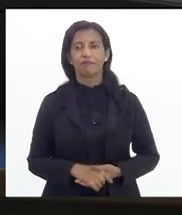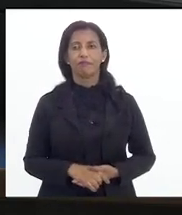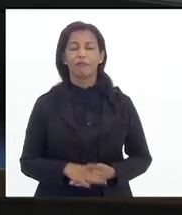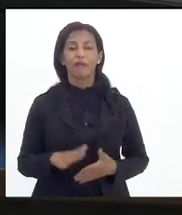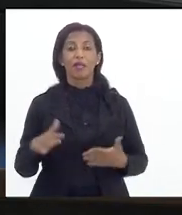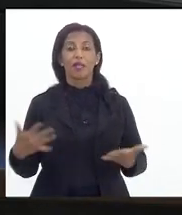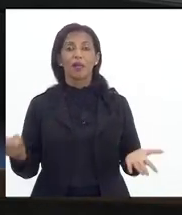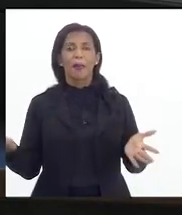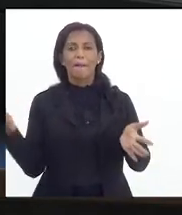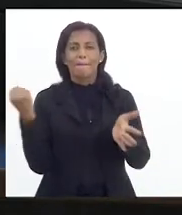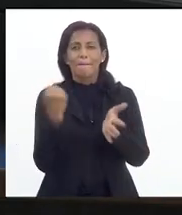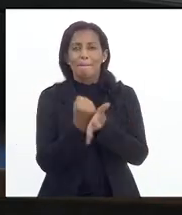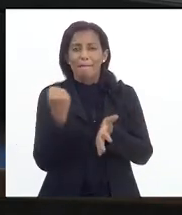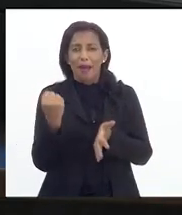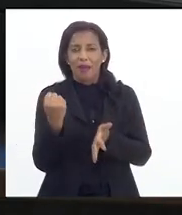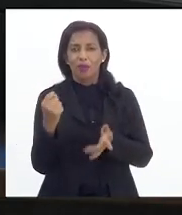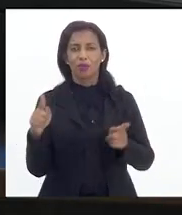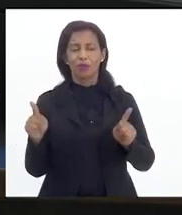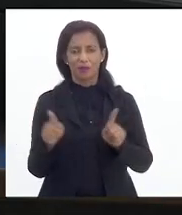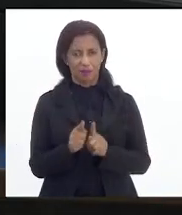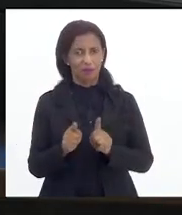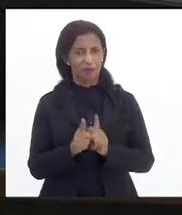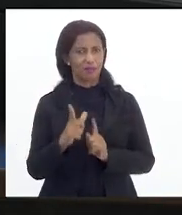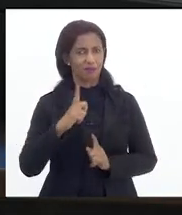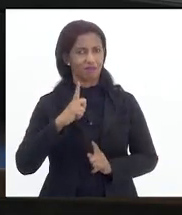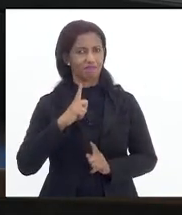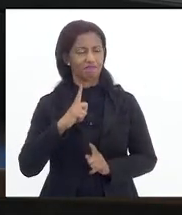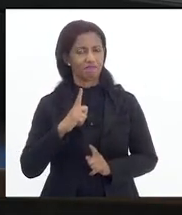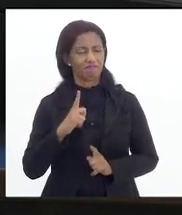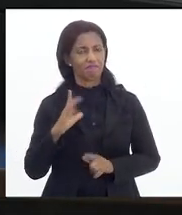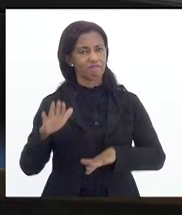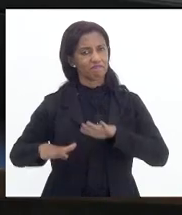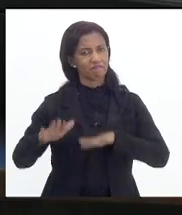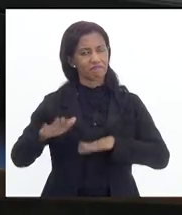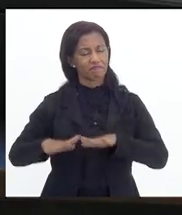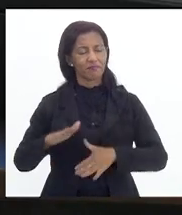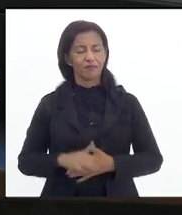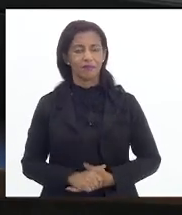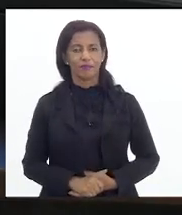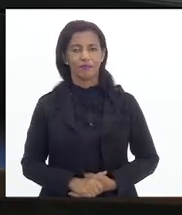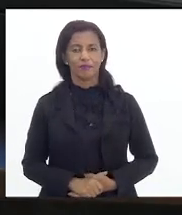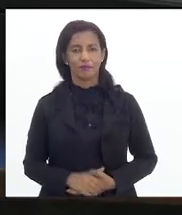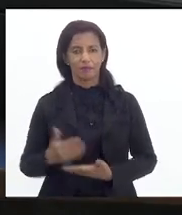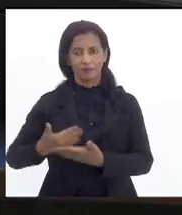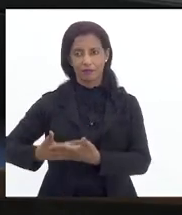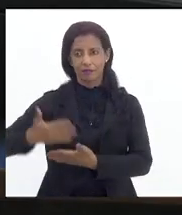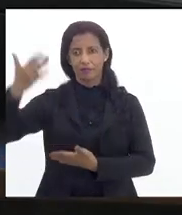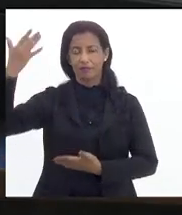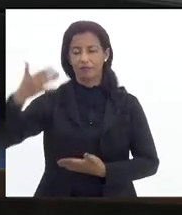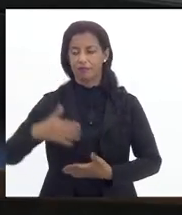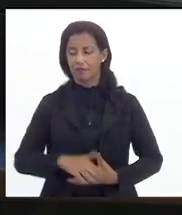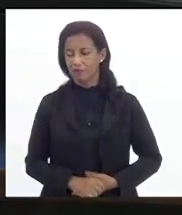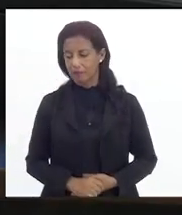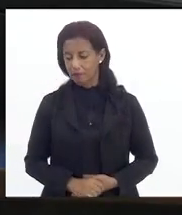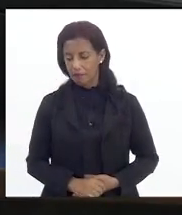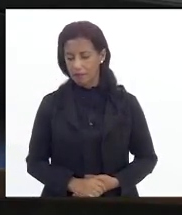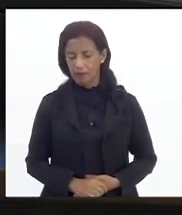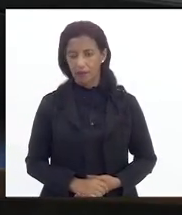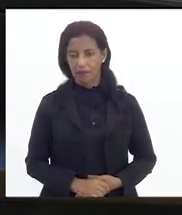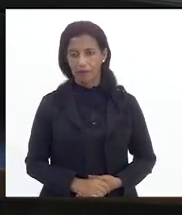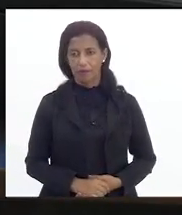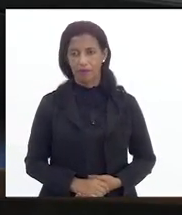aqueles impactos que a gente considera relevante pode passar por favor aí no próximo